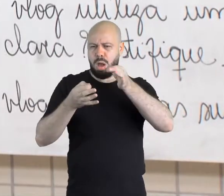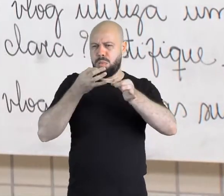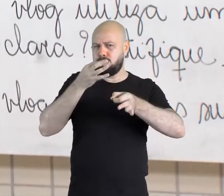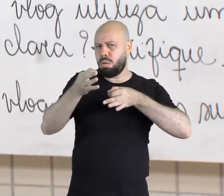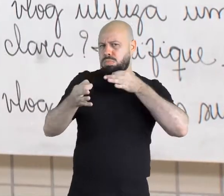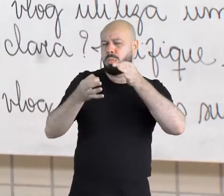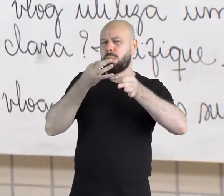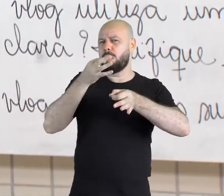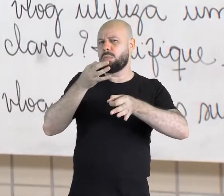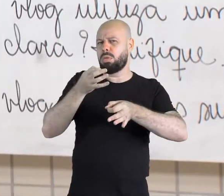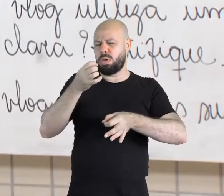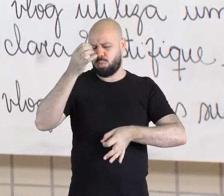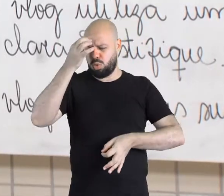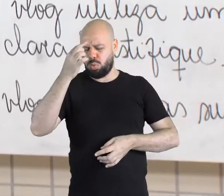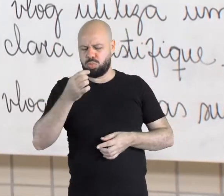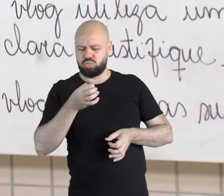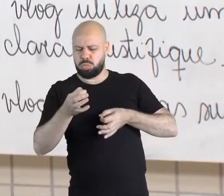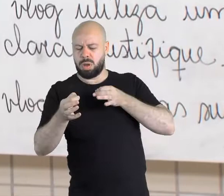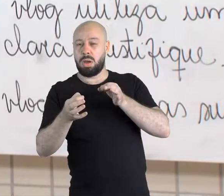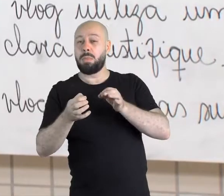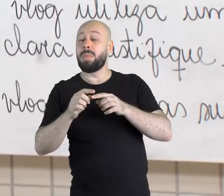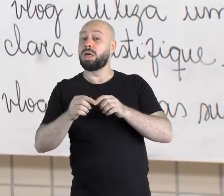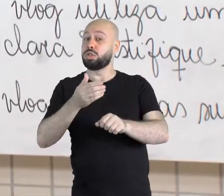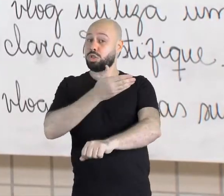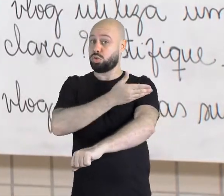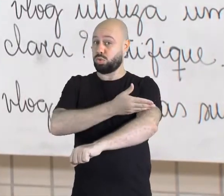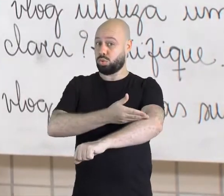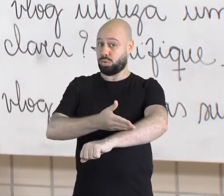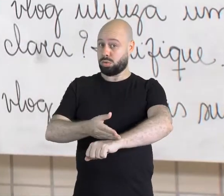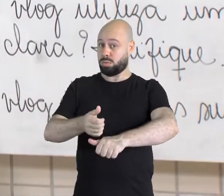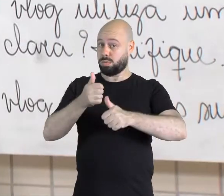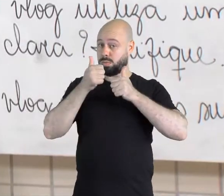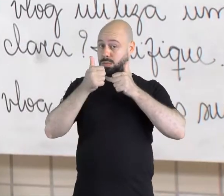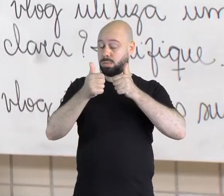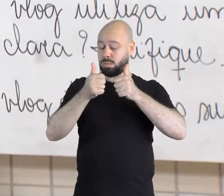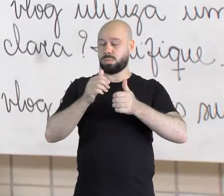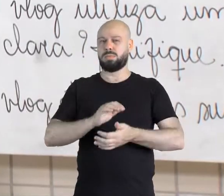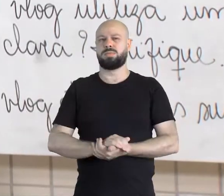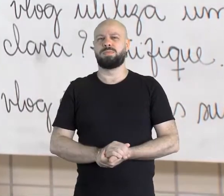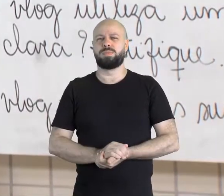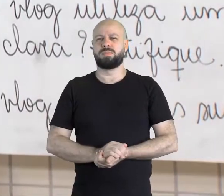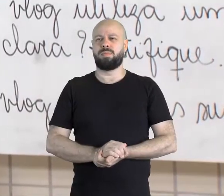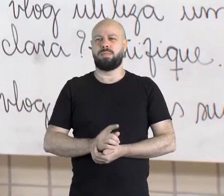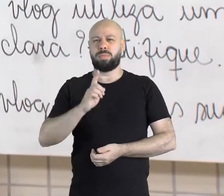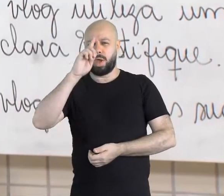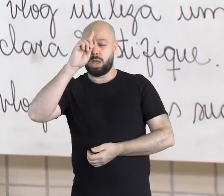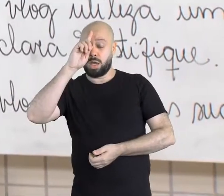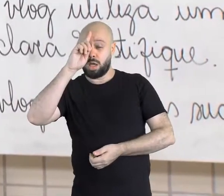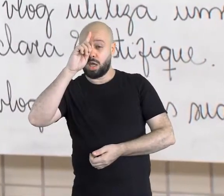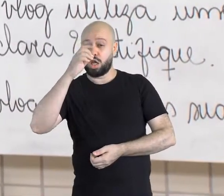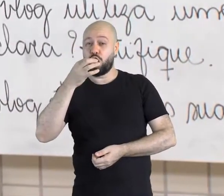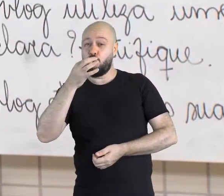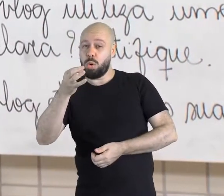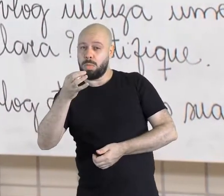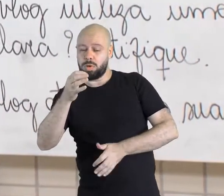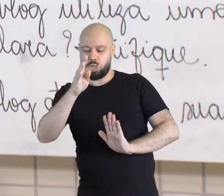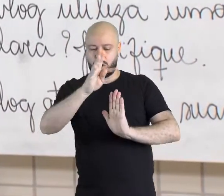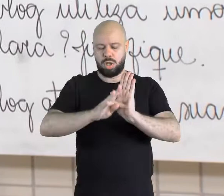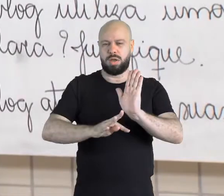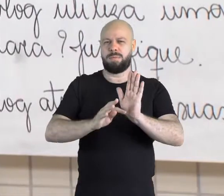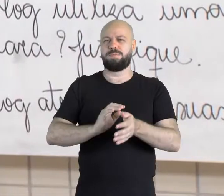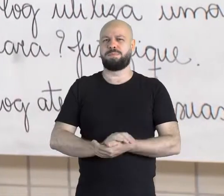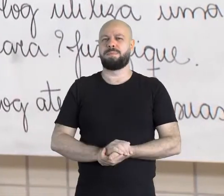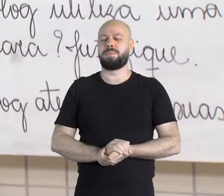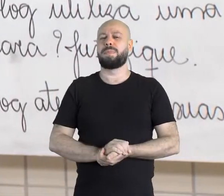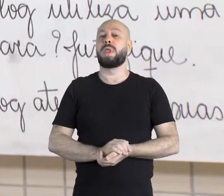esse conteúdo que você acabou, a esse vlog que você acabou de assistir. Então, essa é a ideia. Um texto opinativo não deve ferir